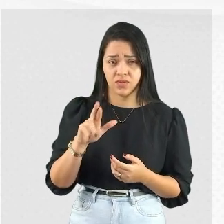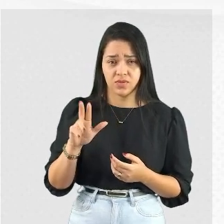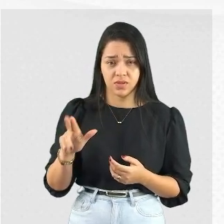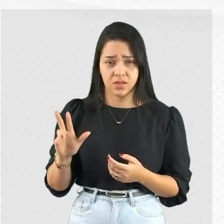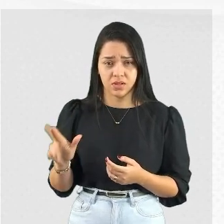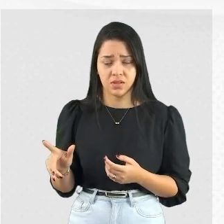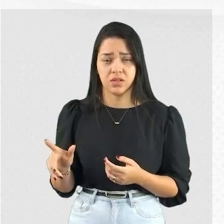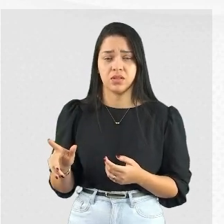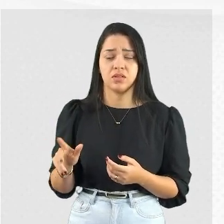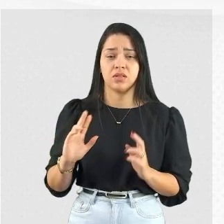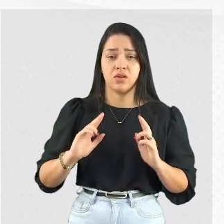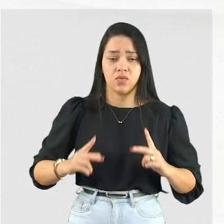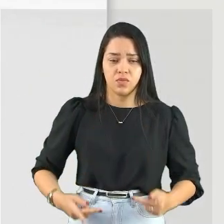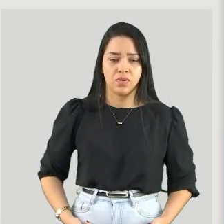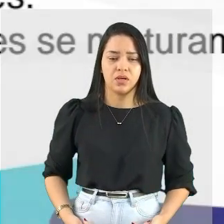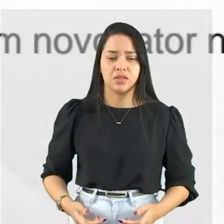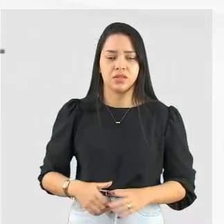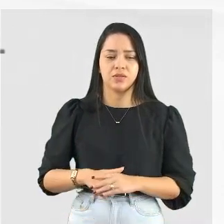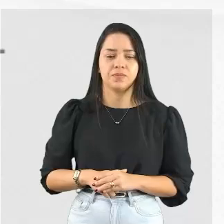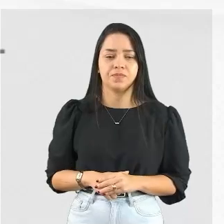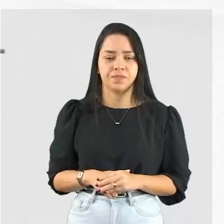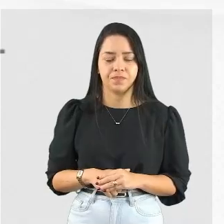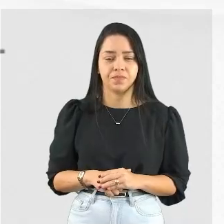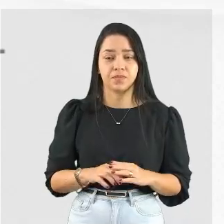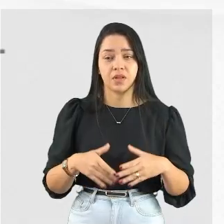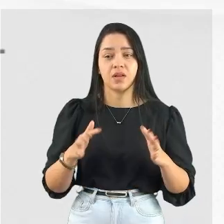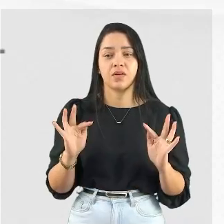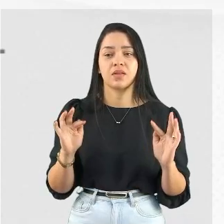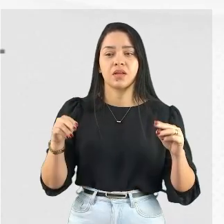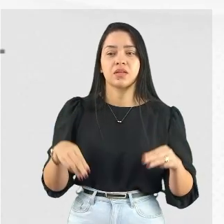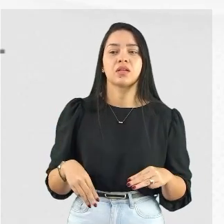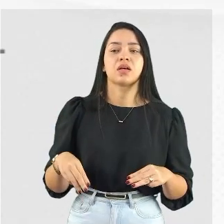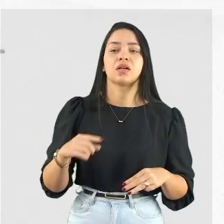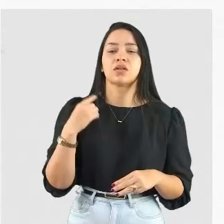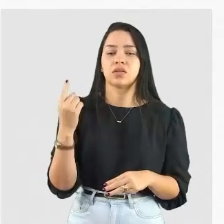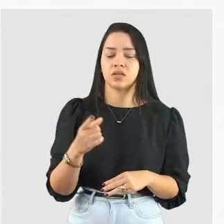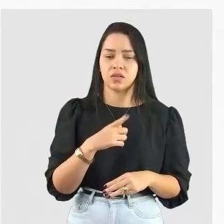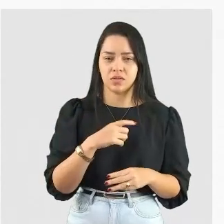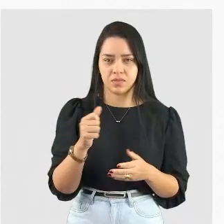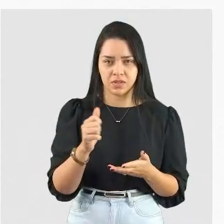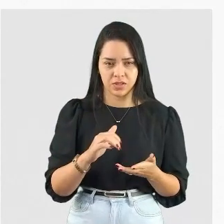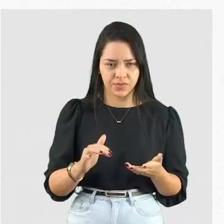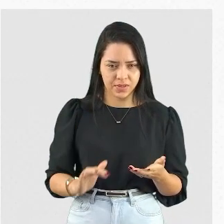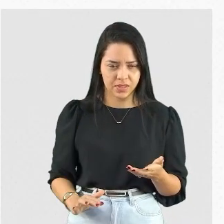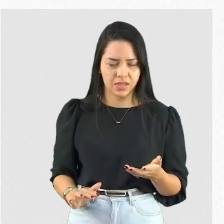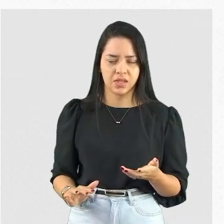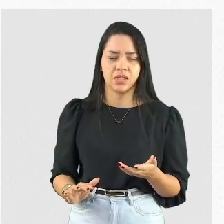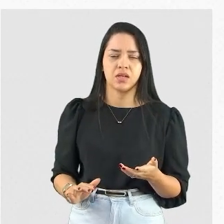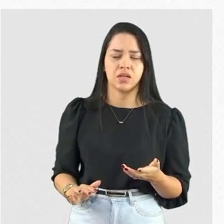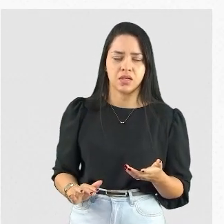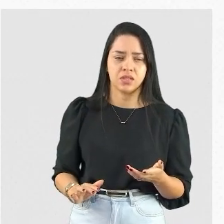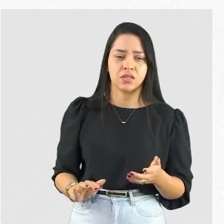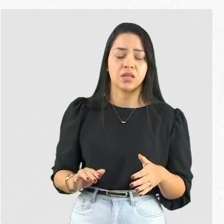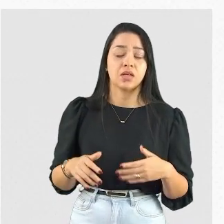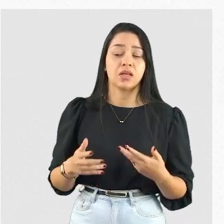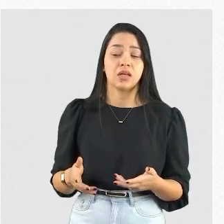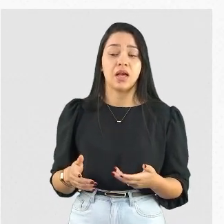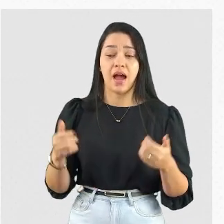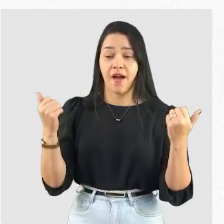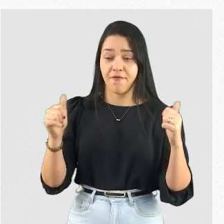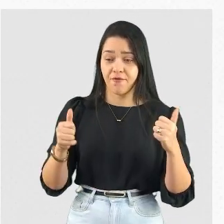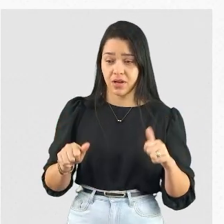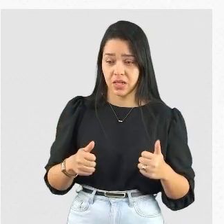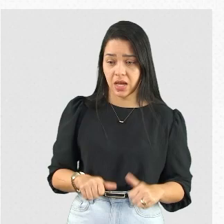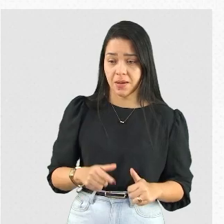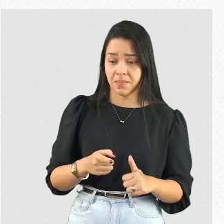caso da espécie humana. E para finalizar, pessoal, vamos fazer uma atividade, tá? Vamos aí avaliar